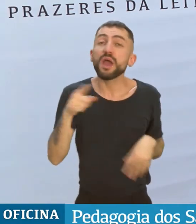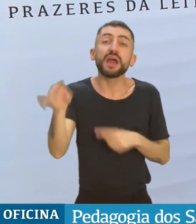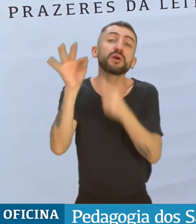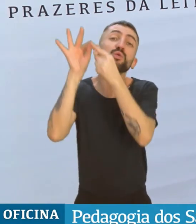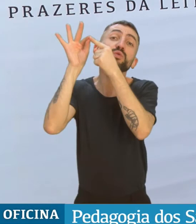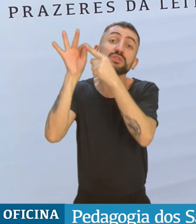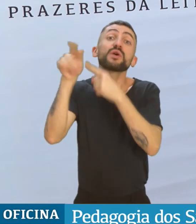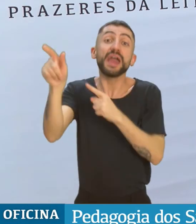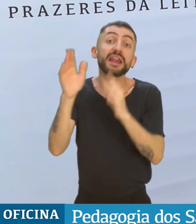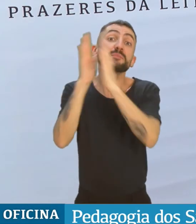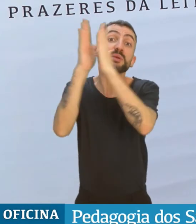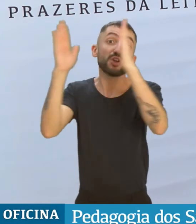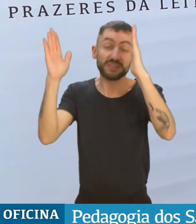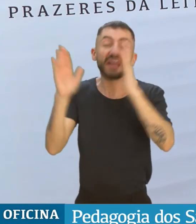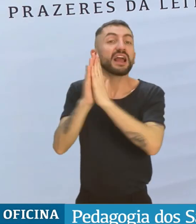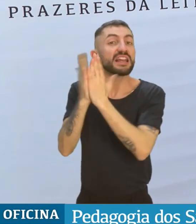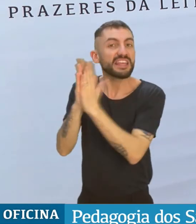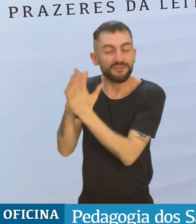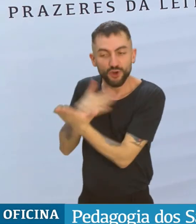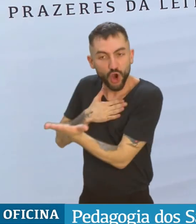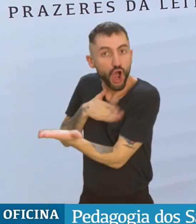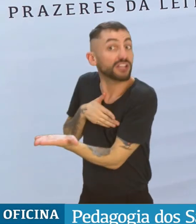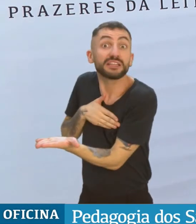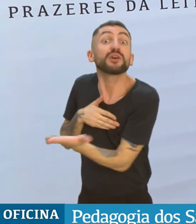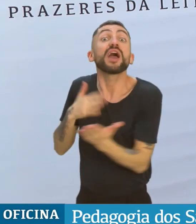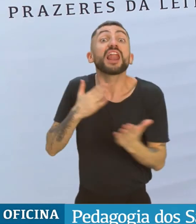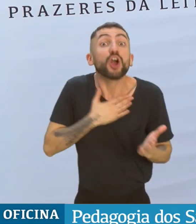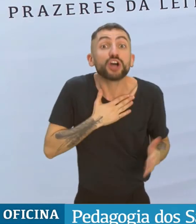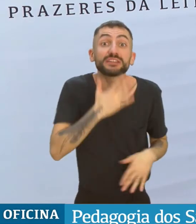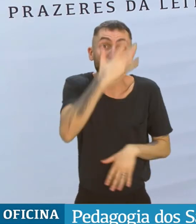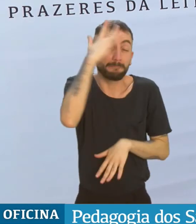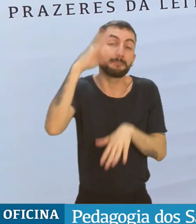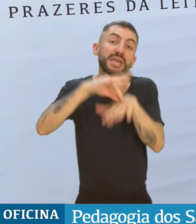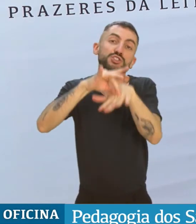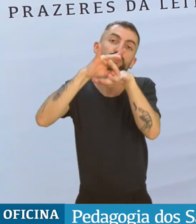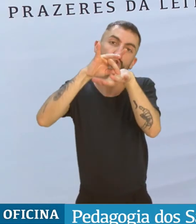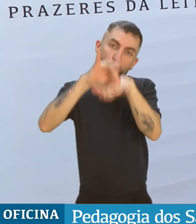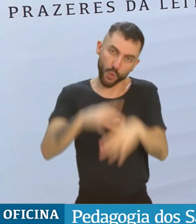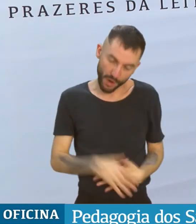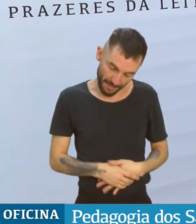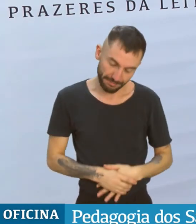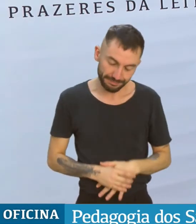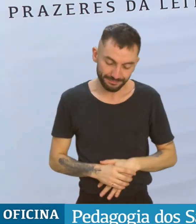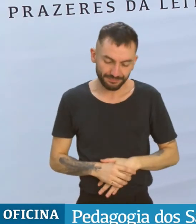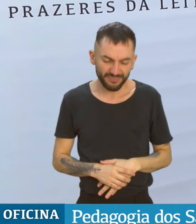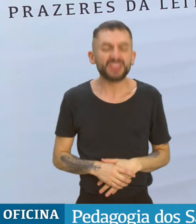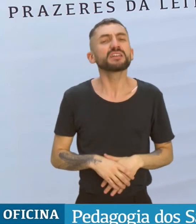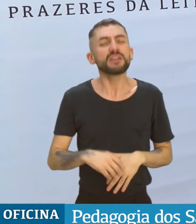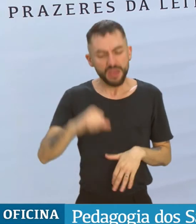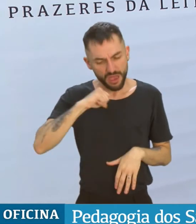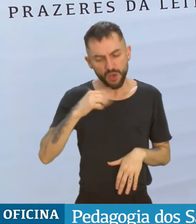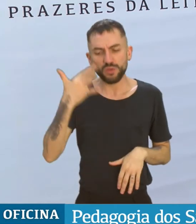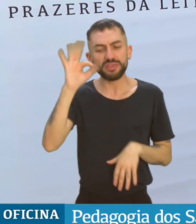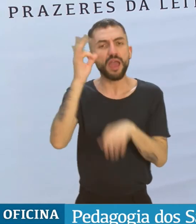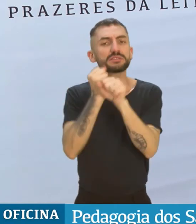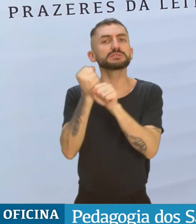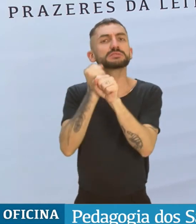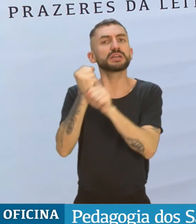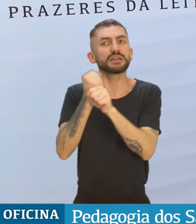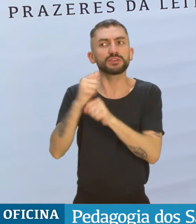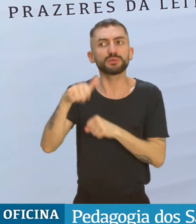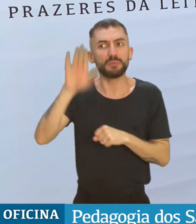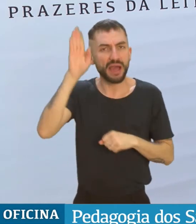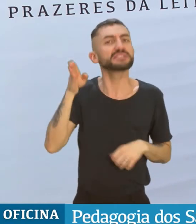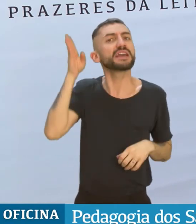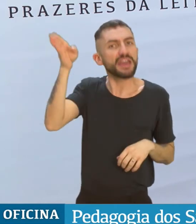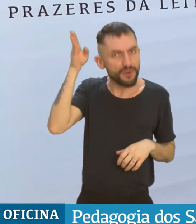gosta de gente. Eu acho que o principal é isso. Eu, há mais de 10 anos que eu frequento a